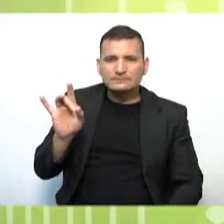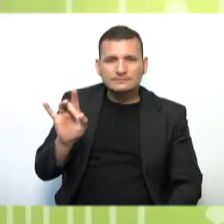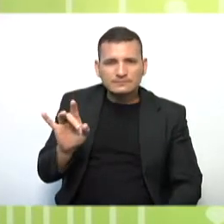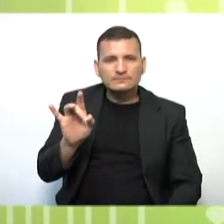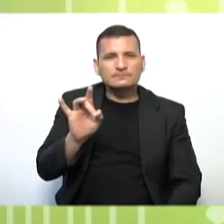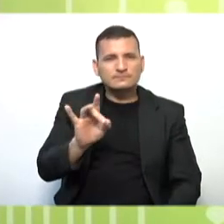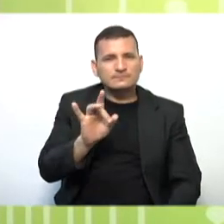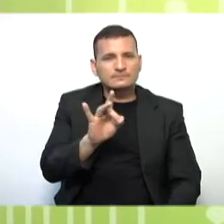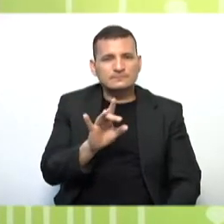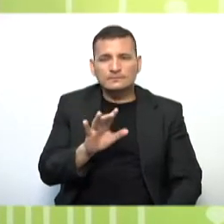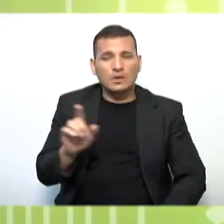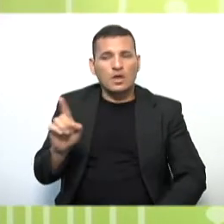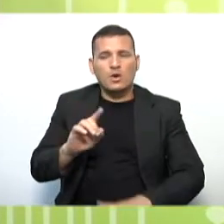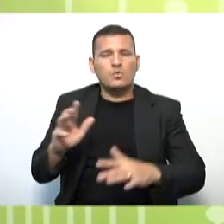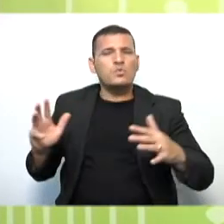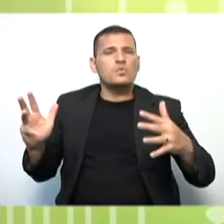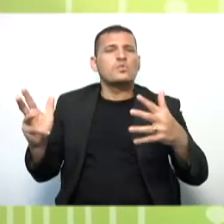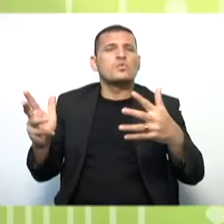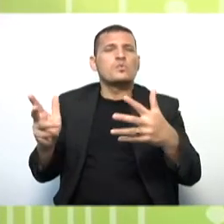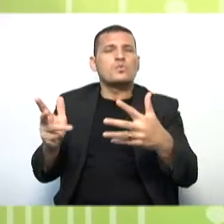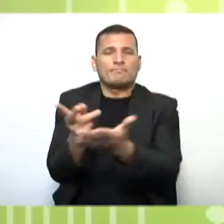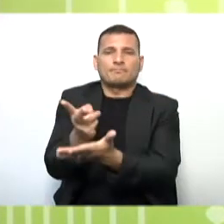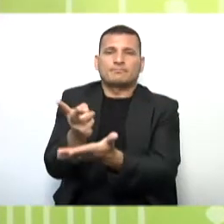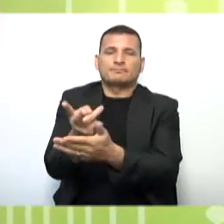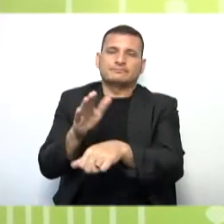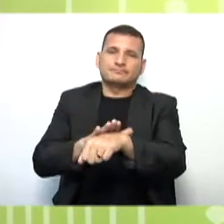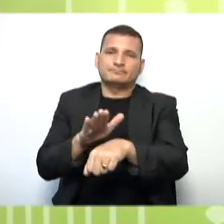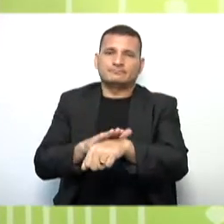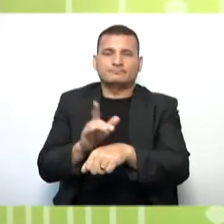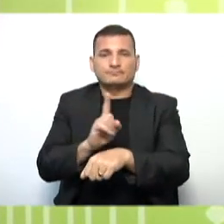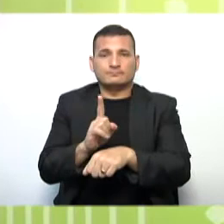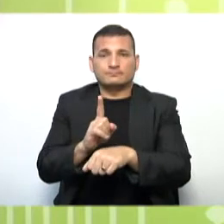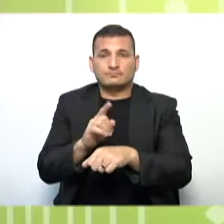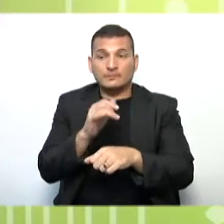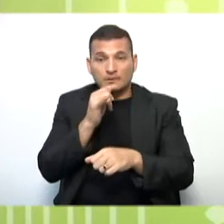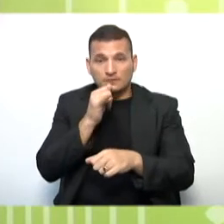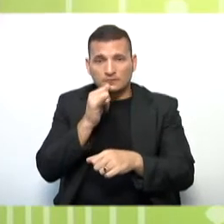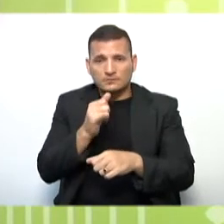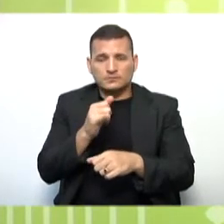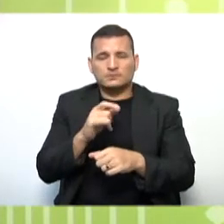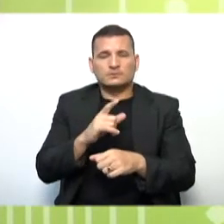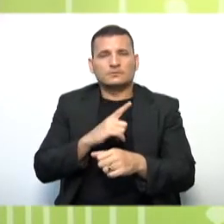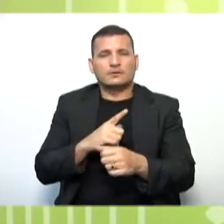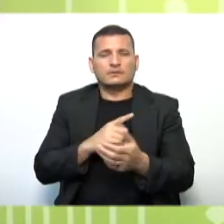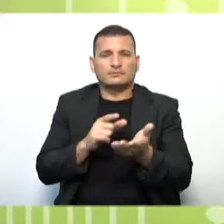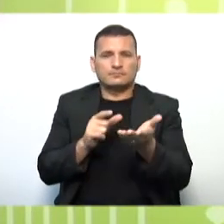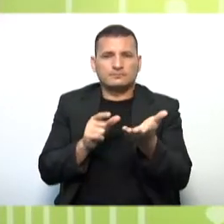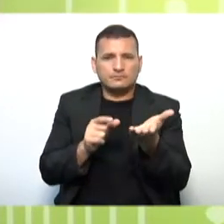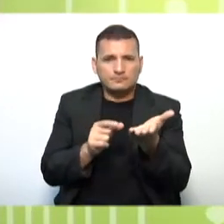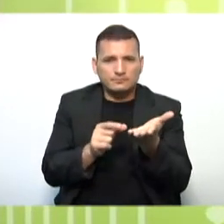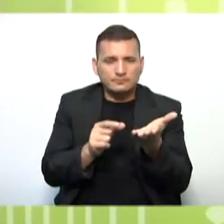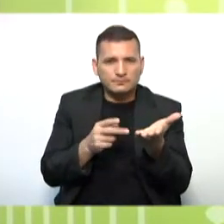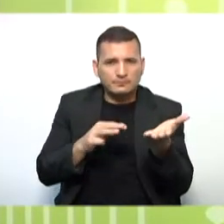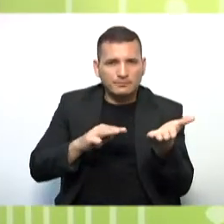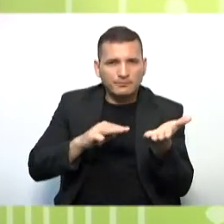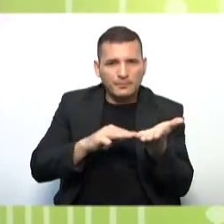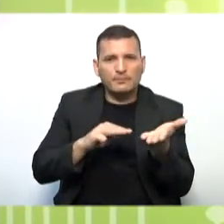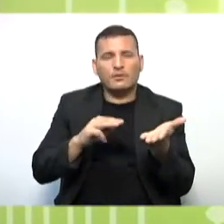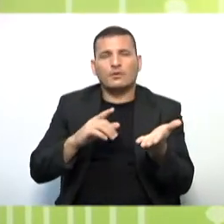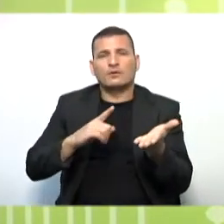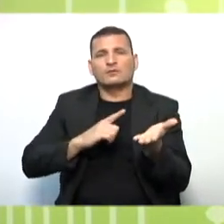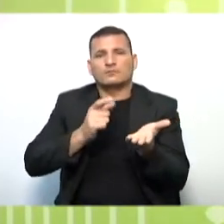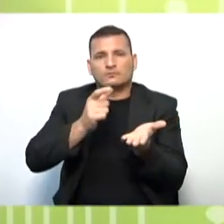coloco uma atividade para ser feita de cada vez, eu tenho processador, memória, HD, mouse, teclado, ou